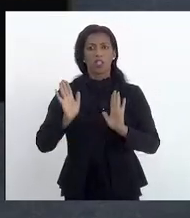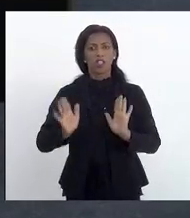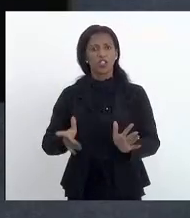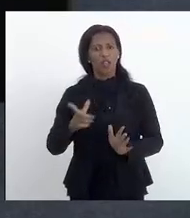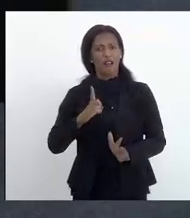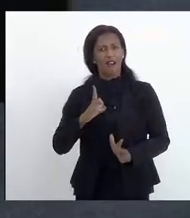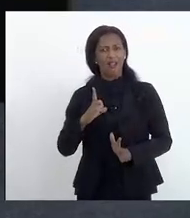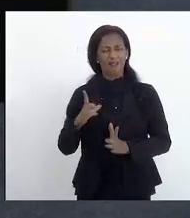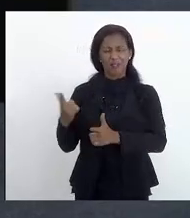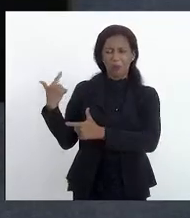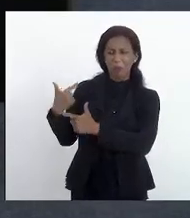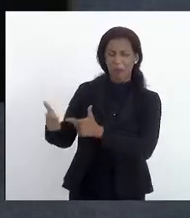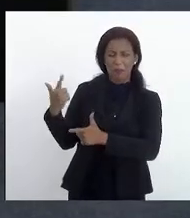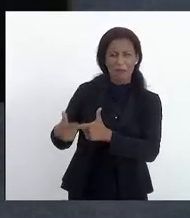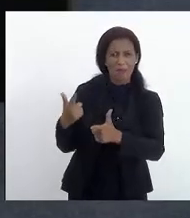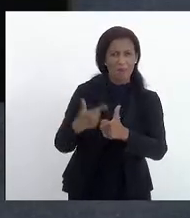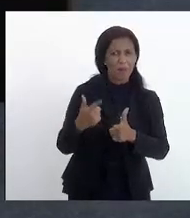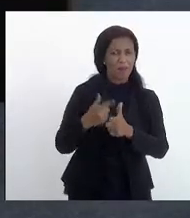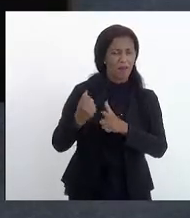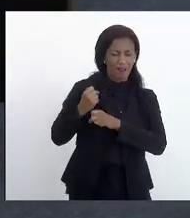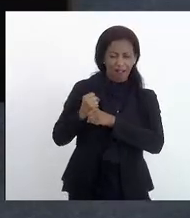sendo sucateada há muitos anos.